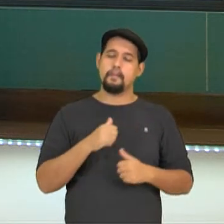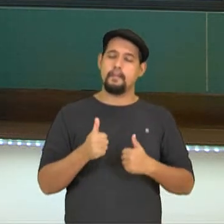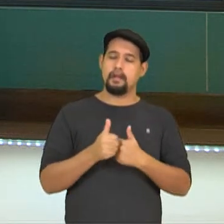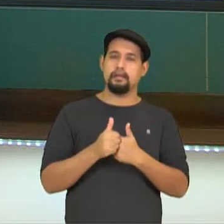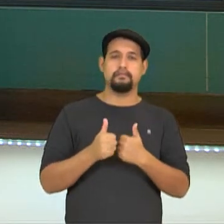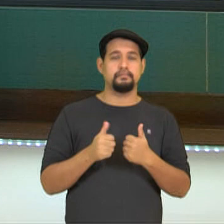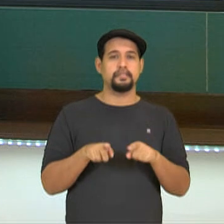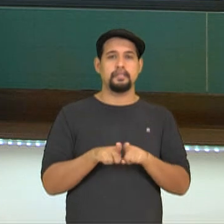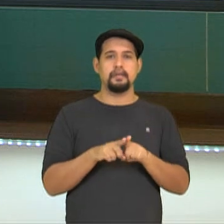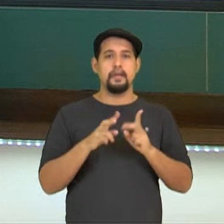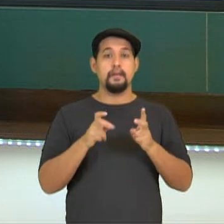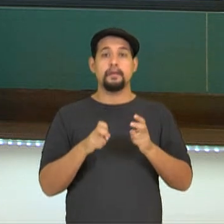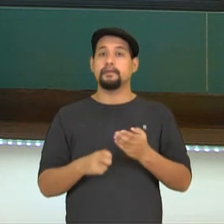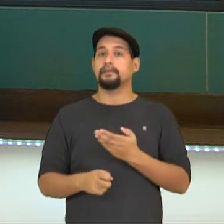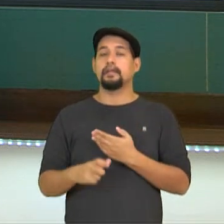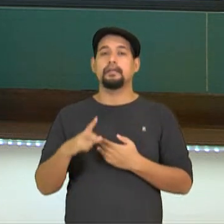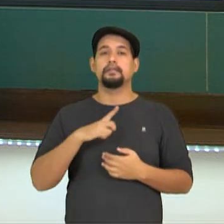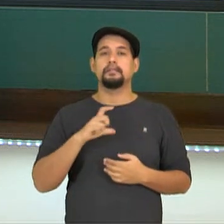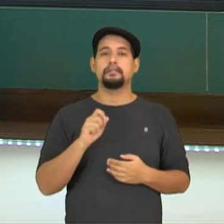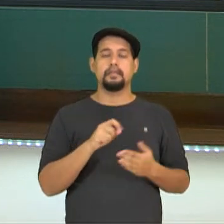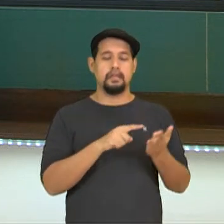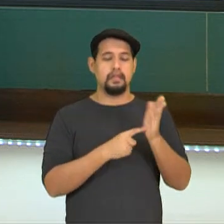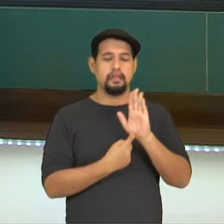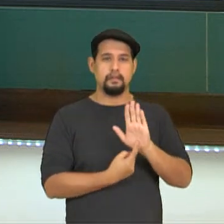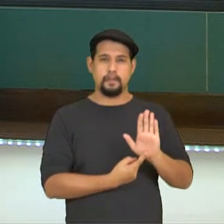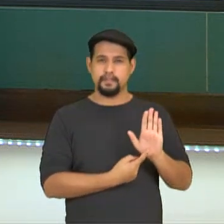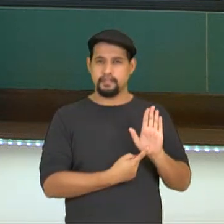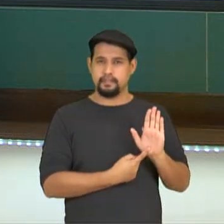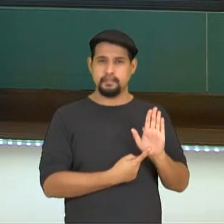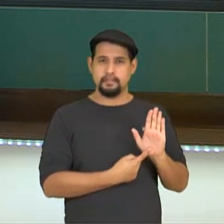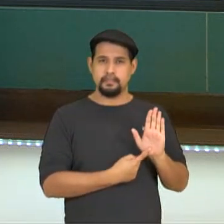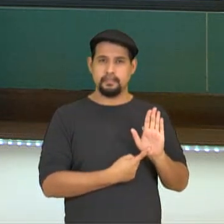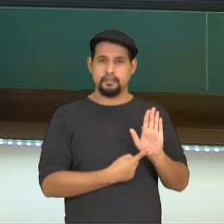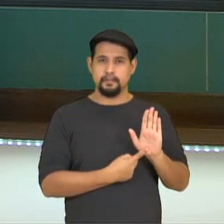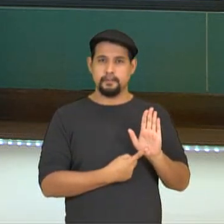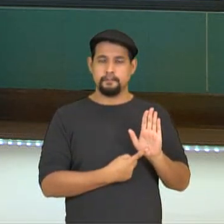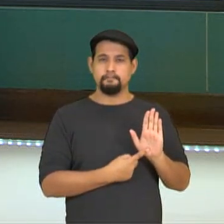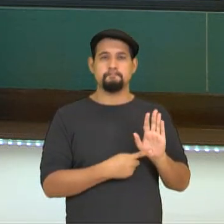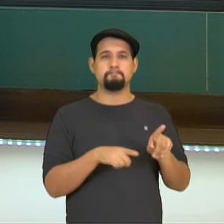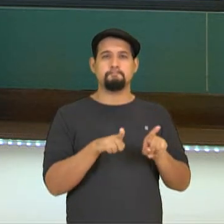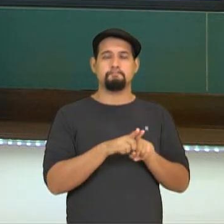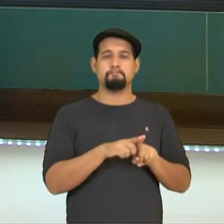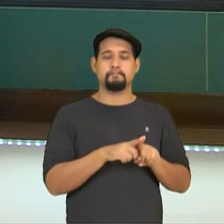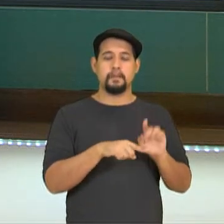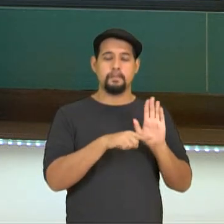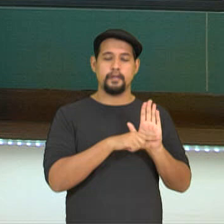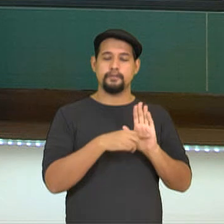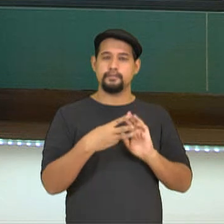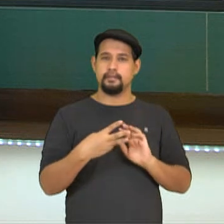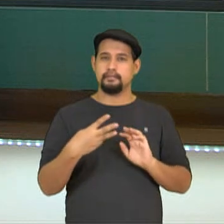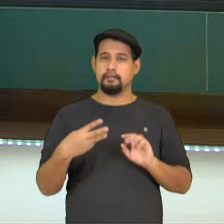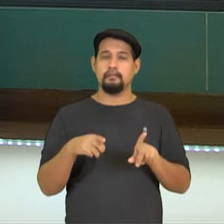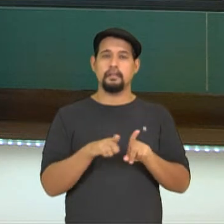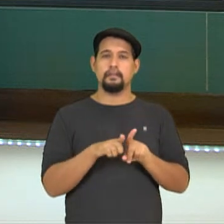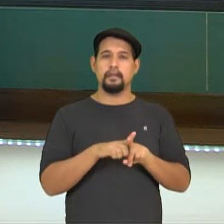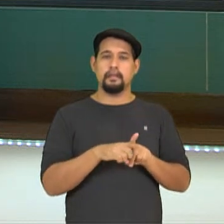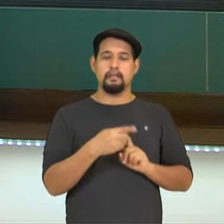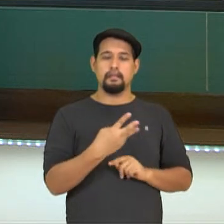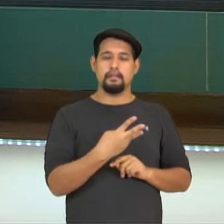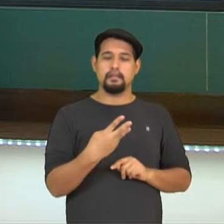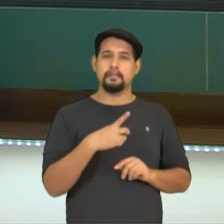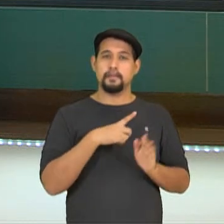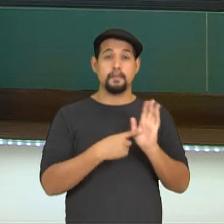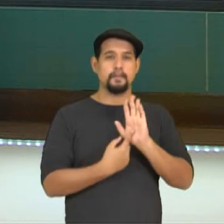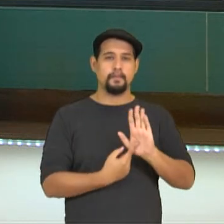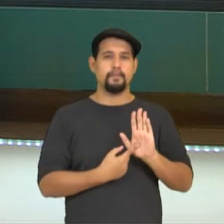aproximada. Notem que nós temos aqui um destaque. Né? Olhem bem para esses pontos -3 e 3 e 3 e 3 que estão destacados